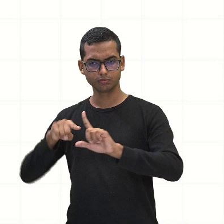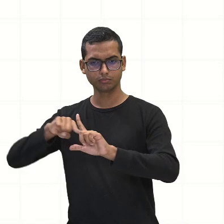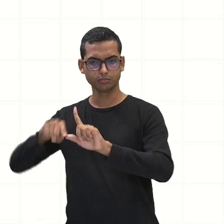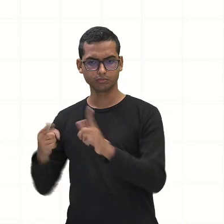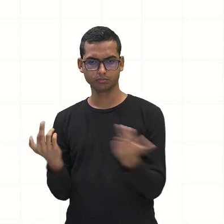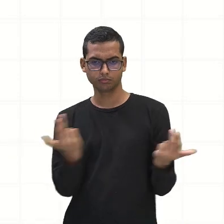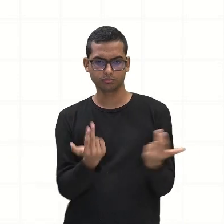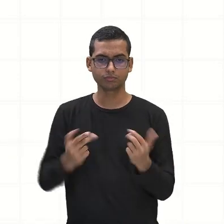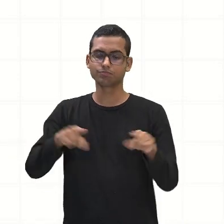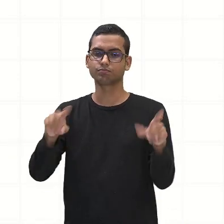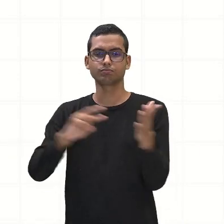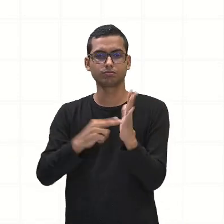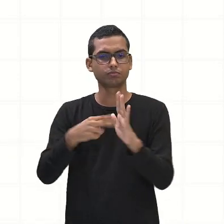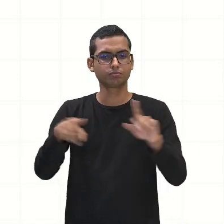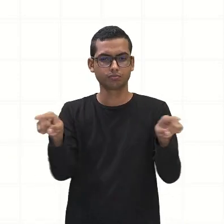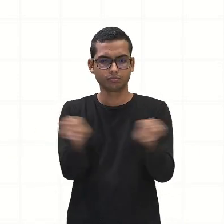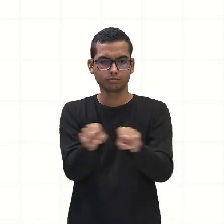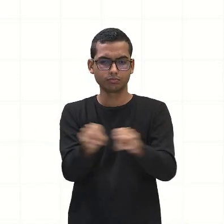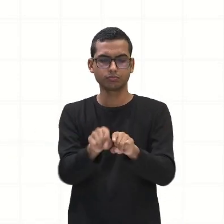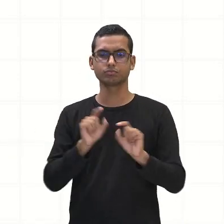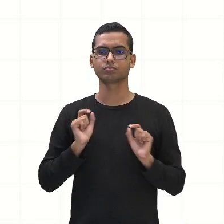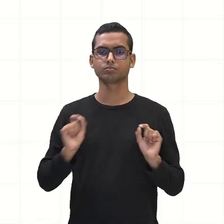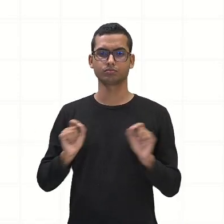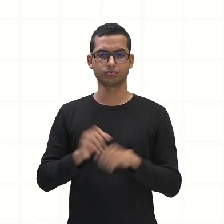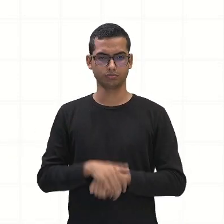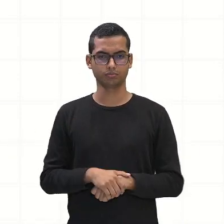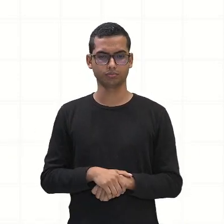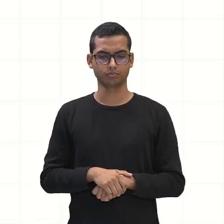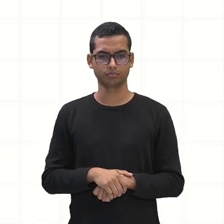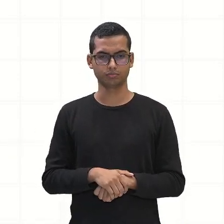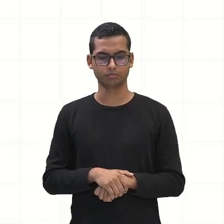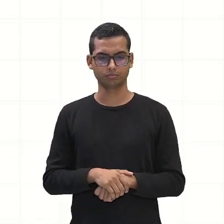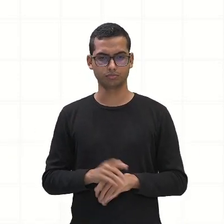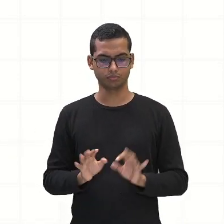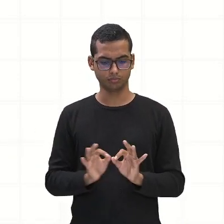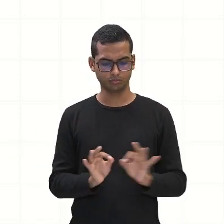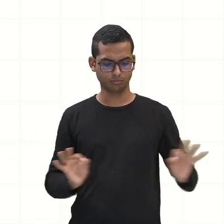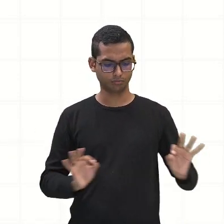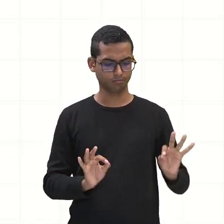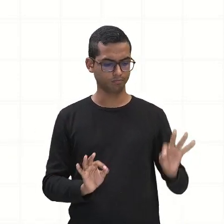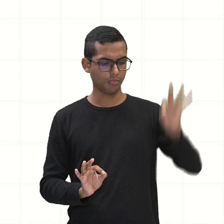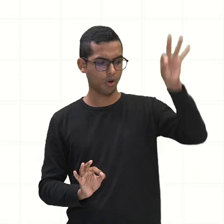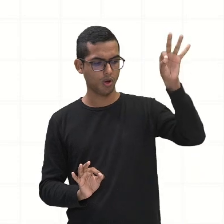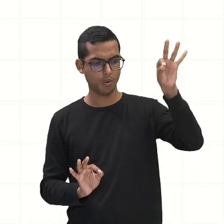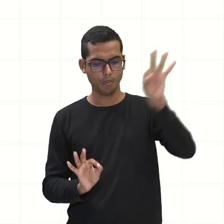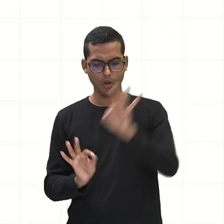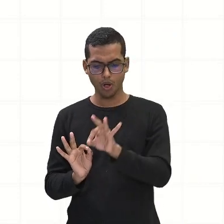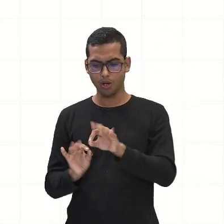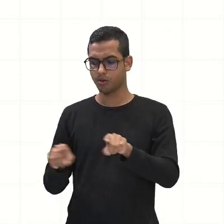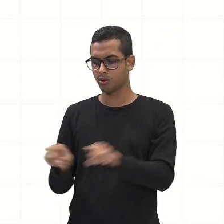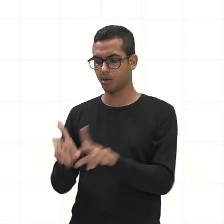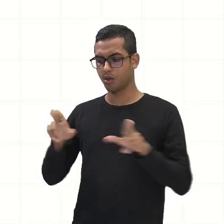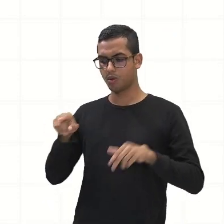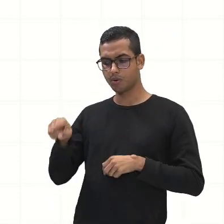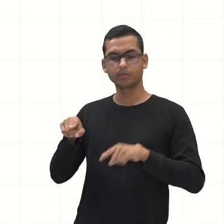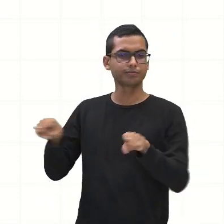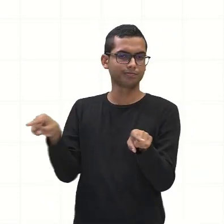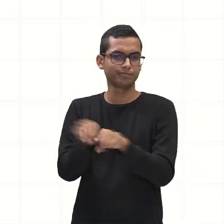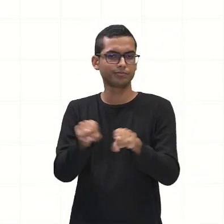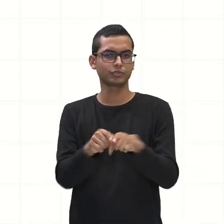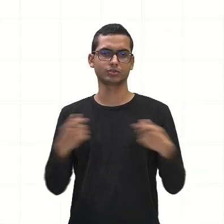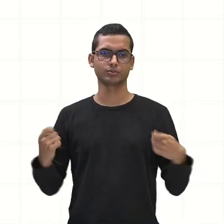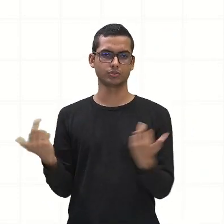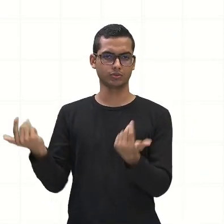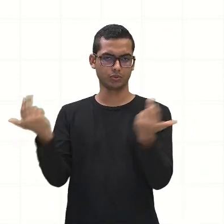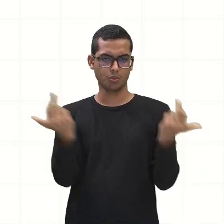lados correspondentes devem ser iguais. Tudo bem? Também eu vou ter a